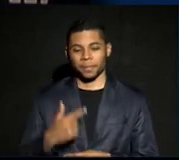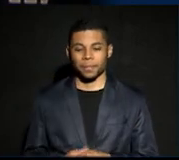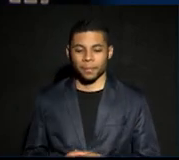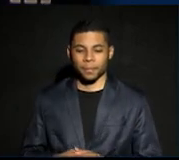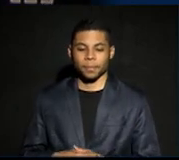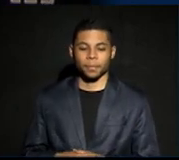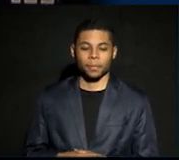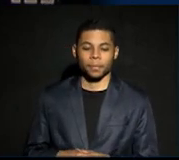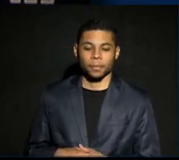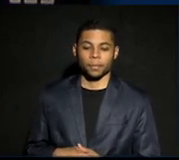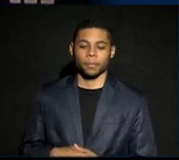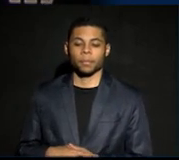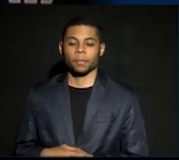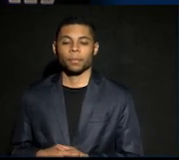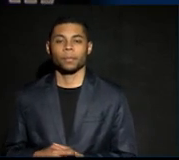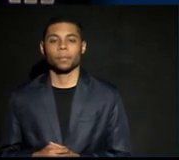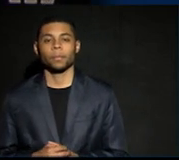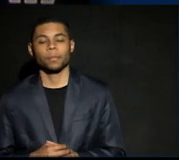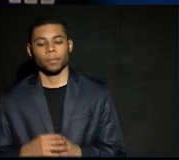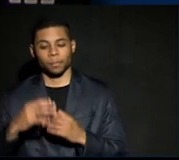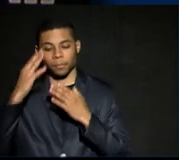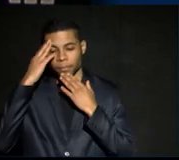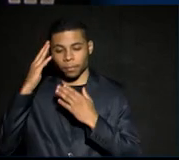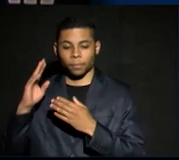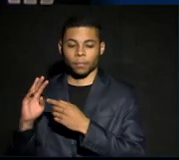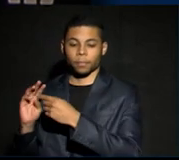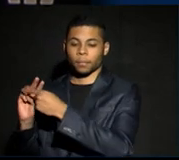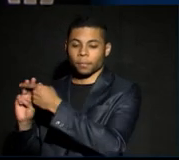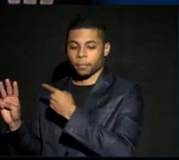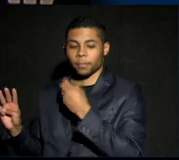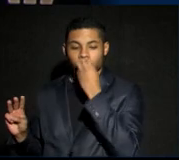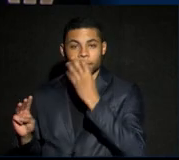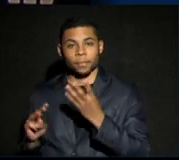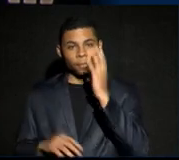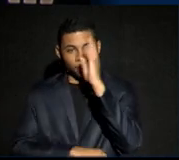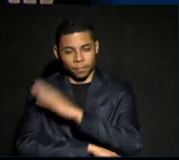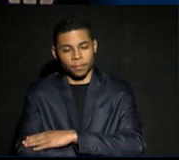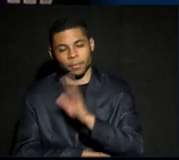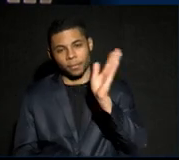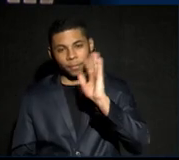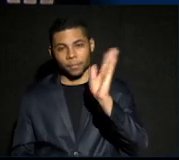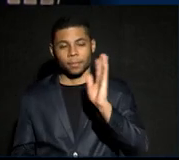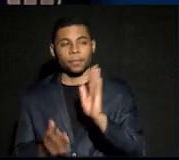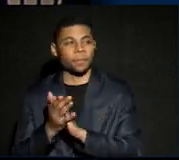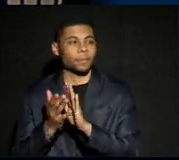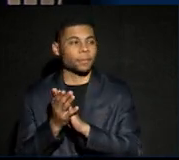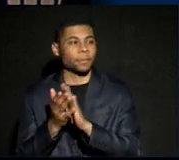Bom, muito obrigada a todos e uma boa tarde.